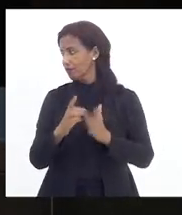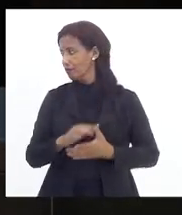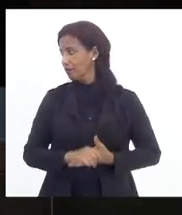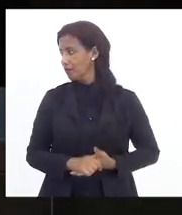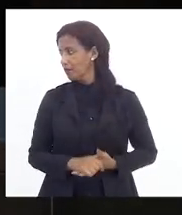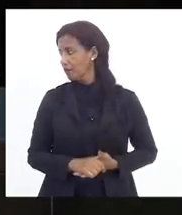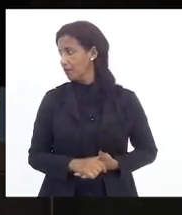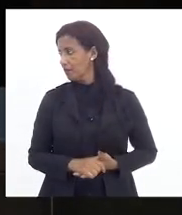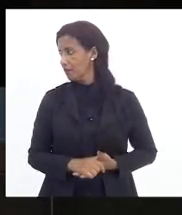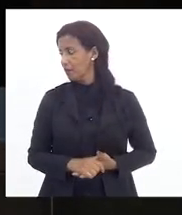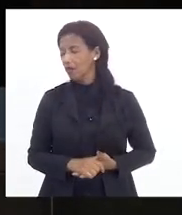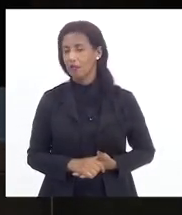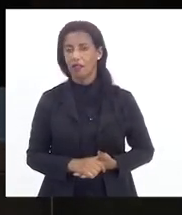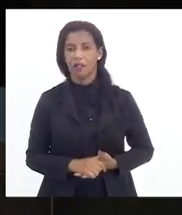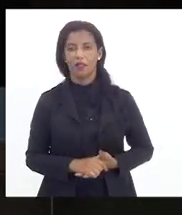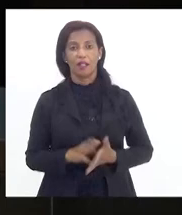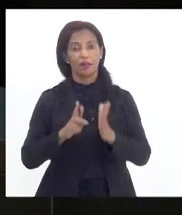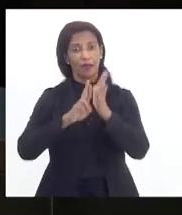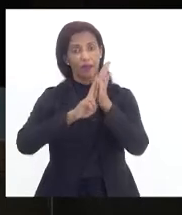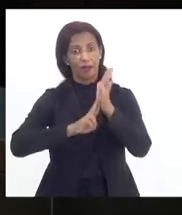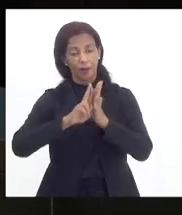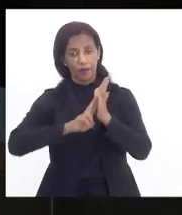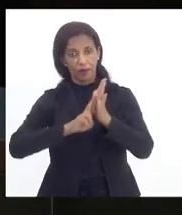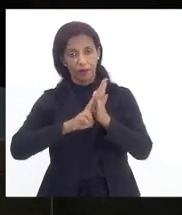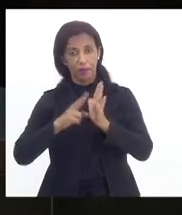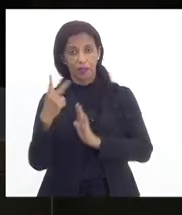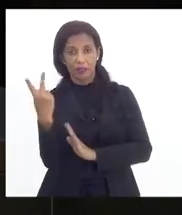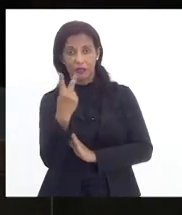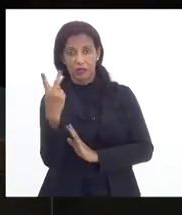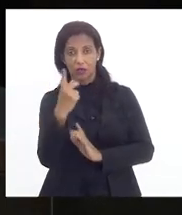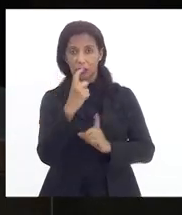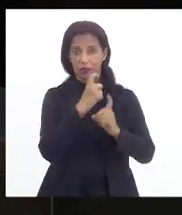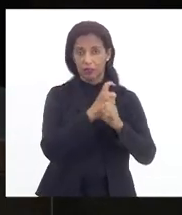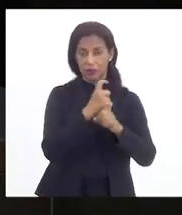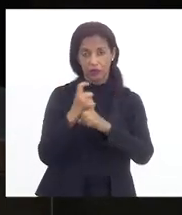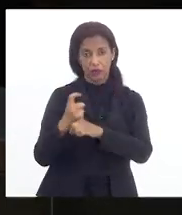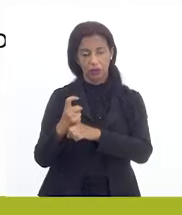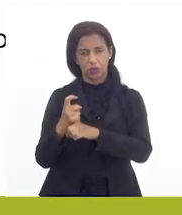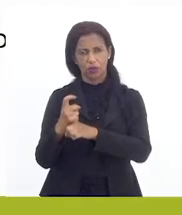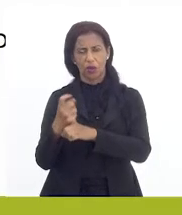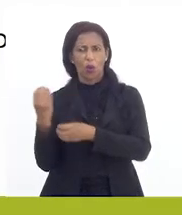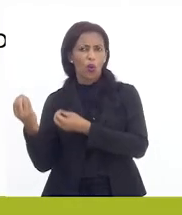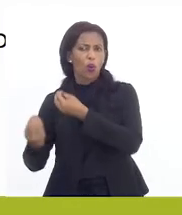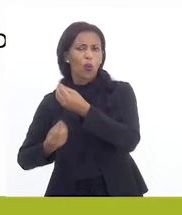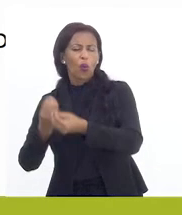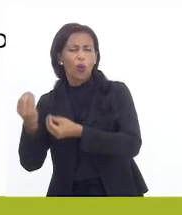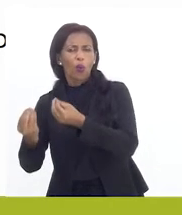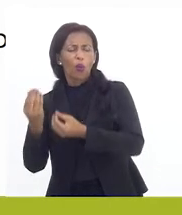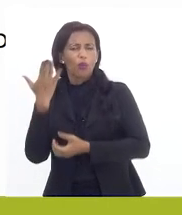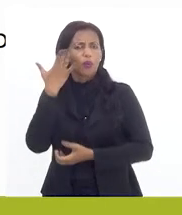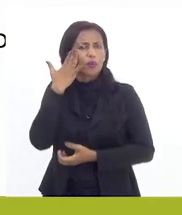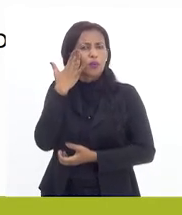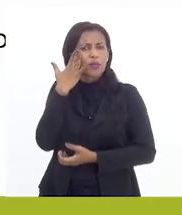decreto ele vem regulamentar esses dois incisos e dizer como que no entender da União